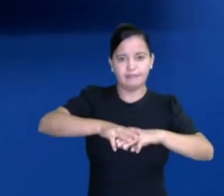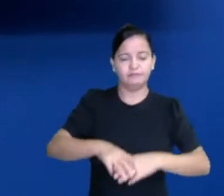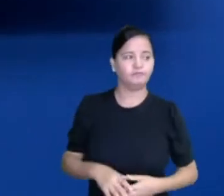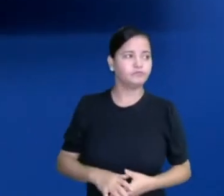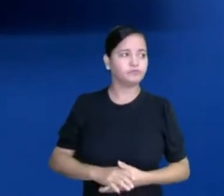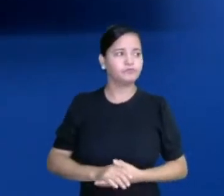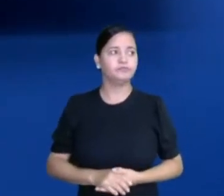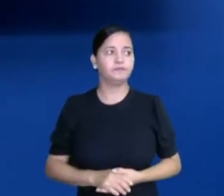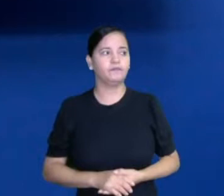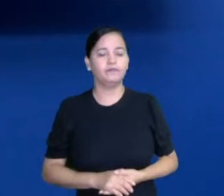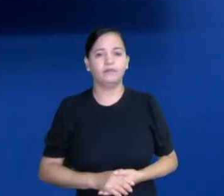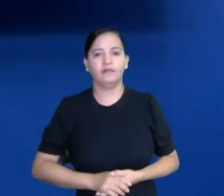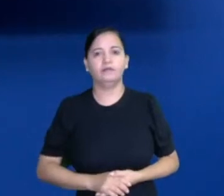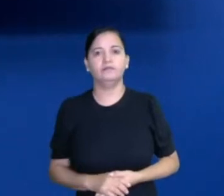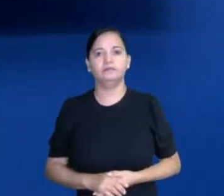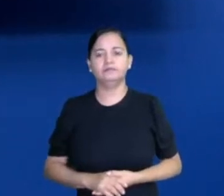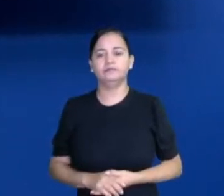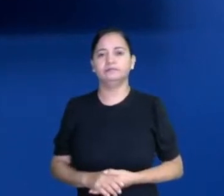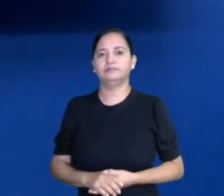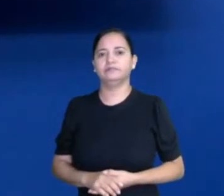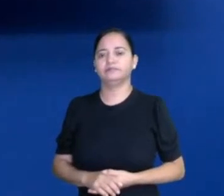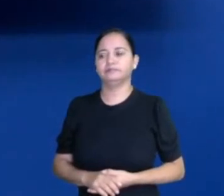Então vamos lá.